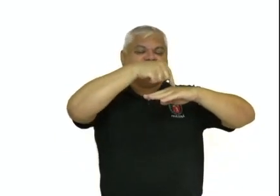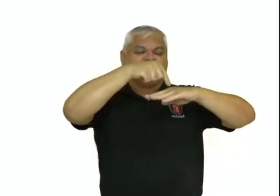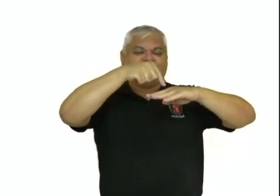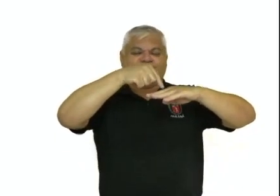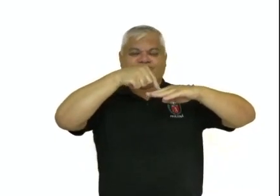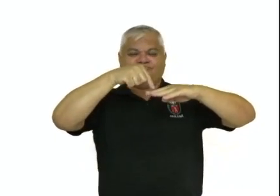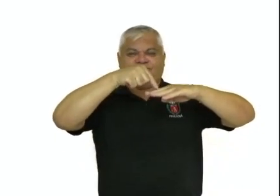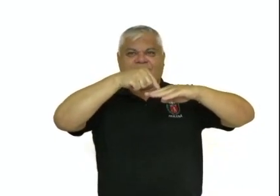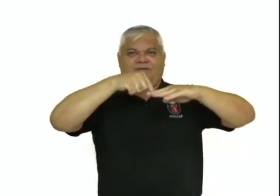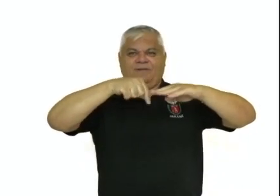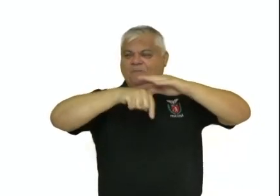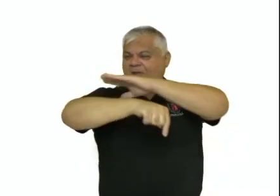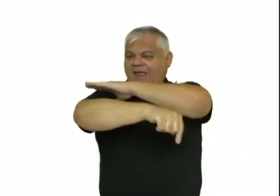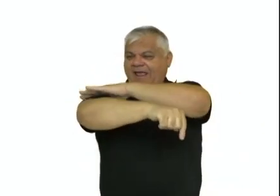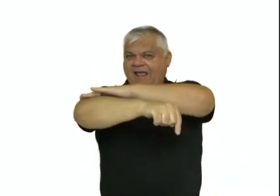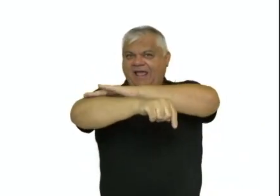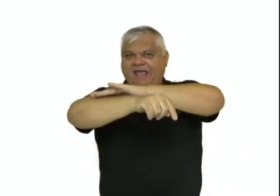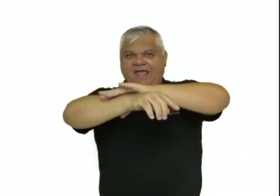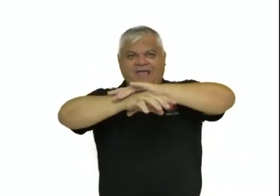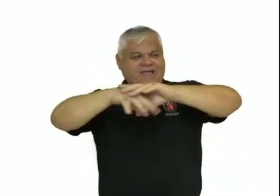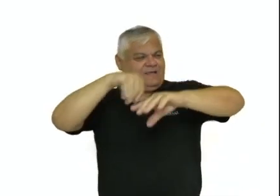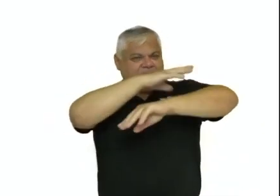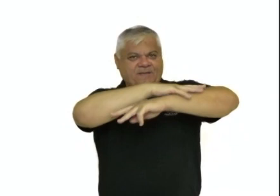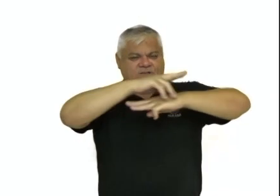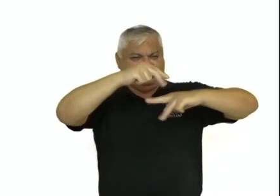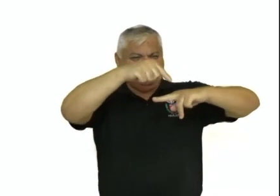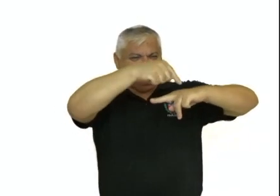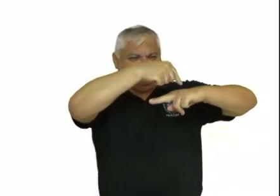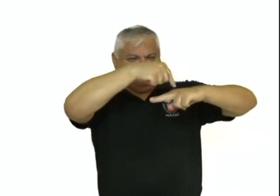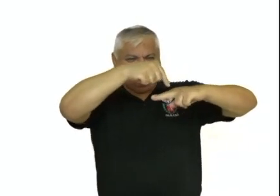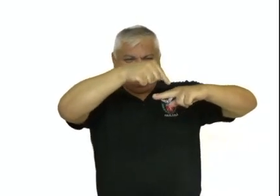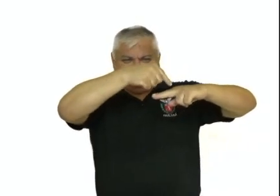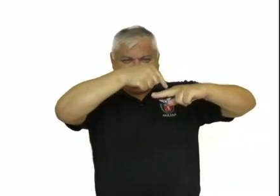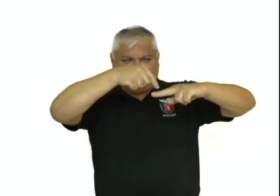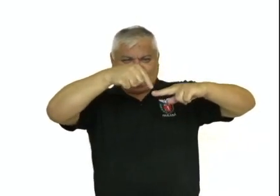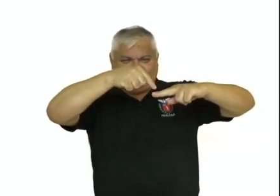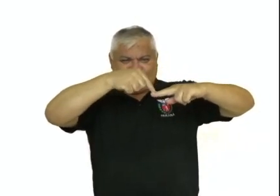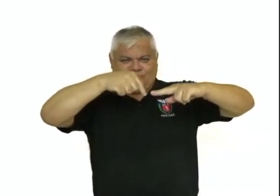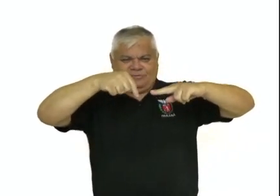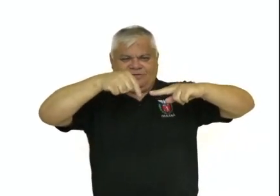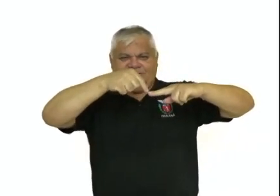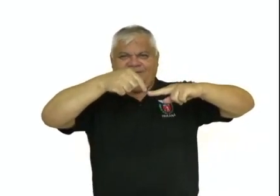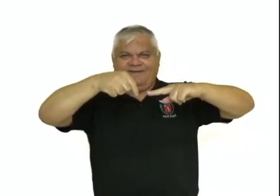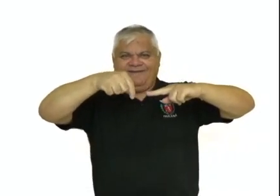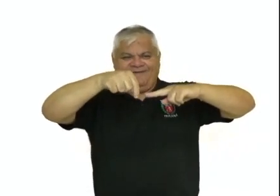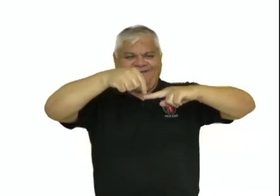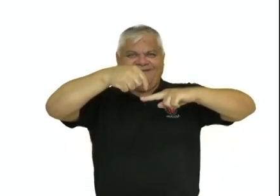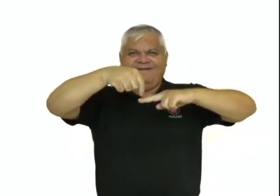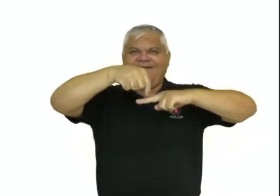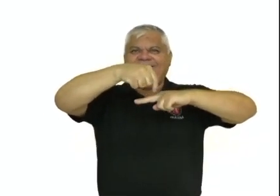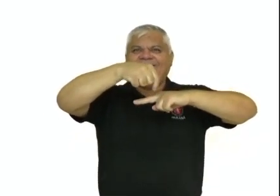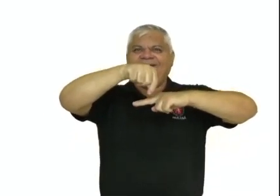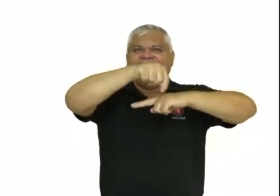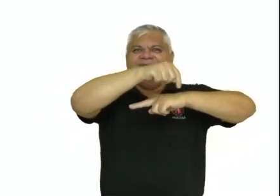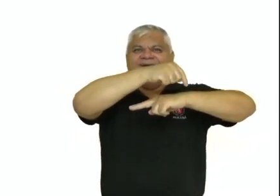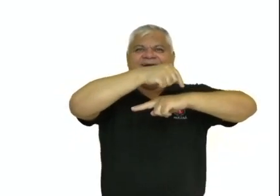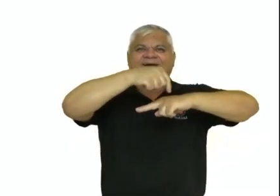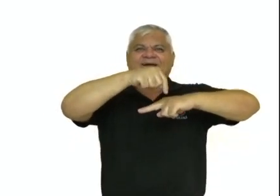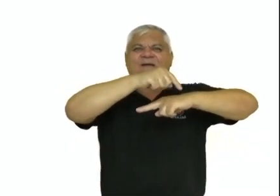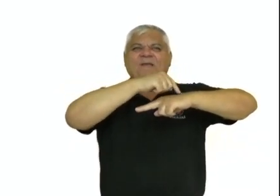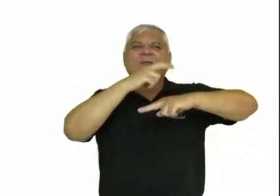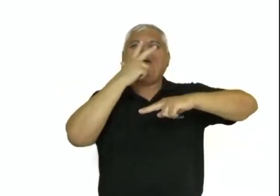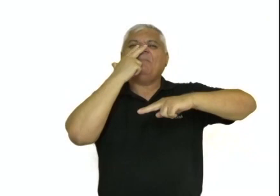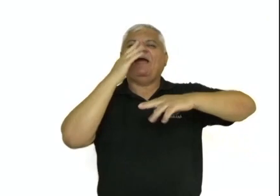braços, dedos das mãos e pelo corpo inteiro. Sempre muito próximo a você, riscando o chão, marcando seus